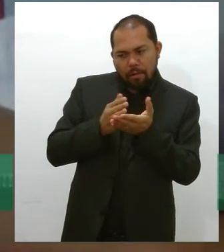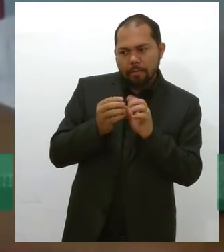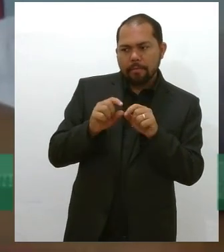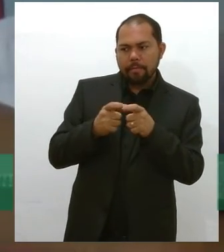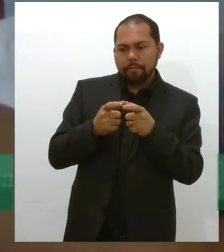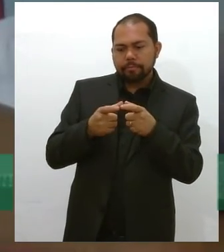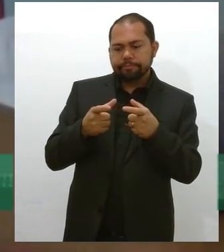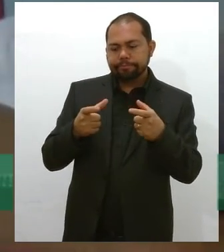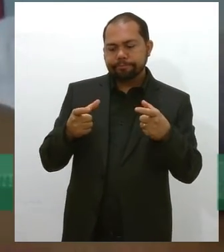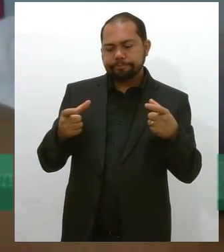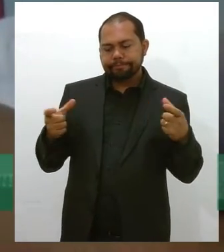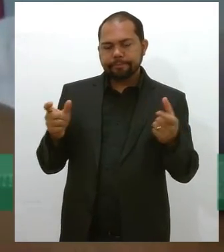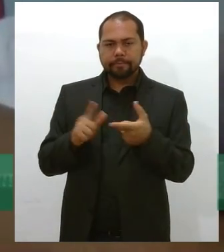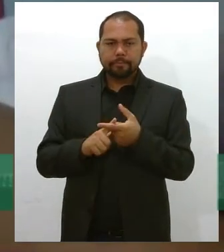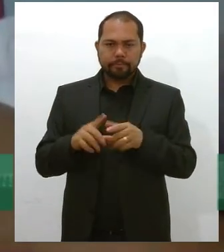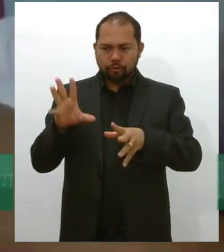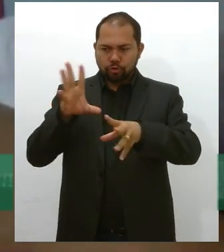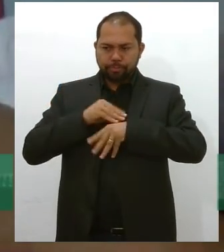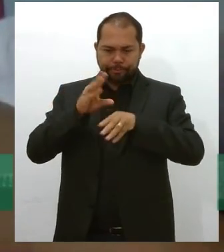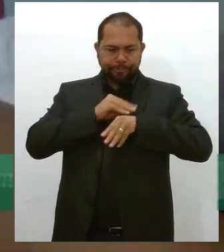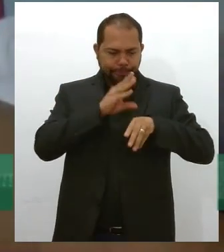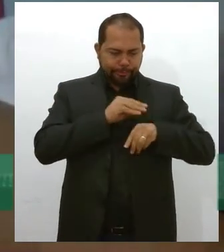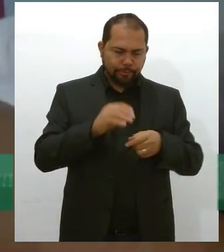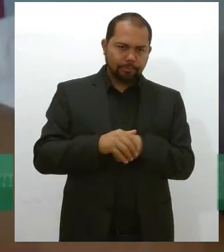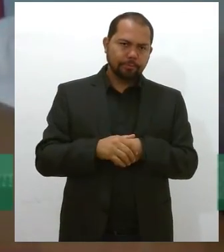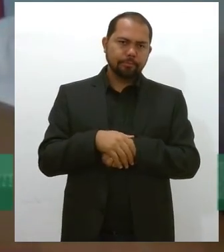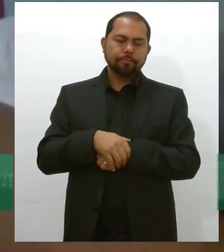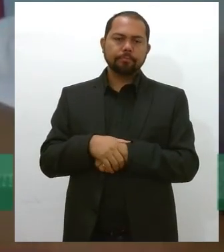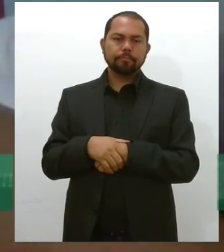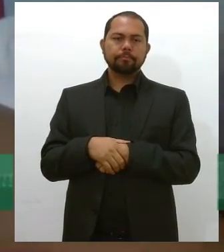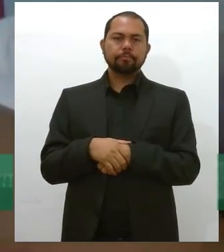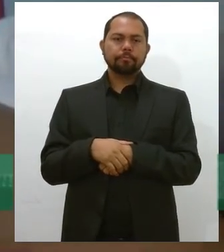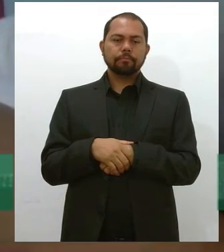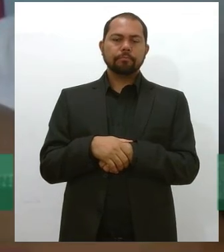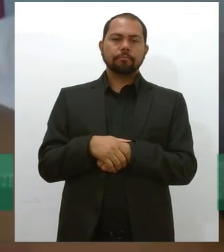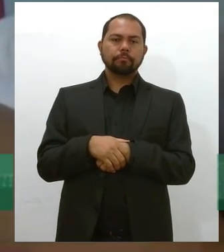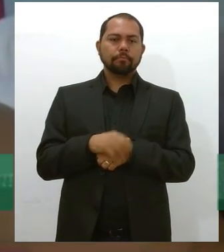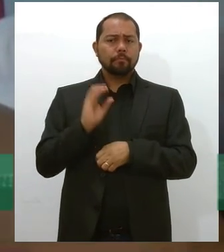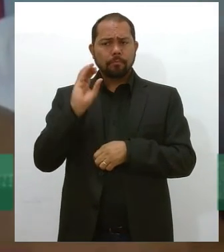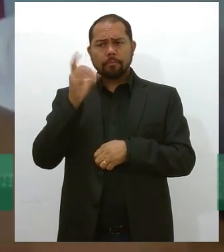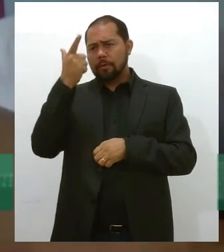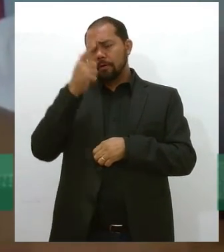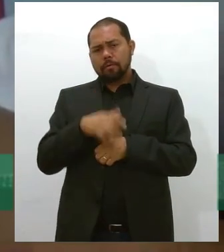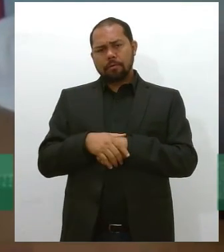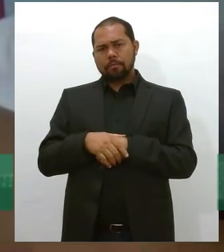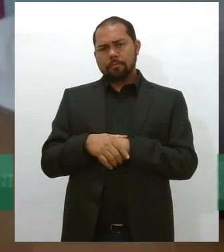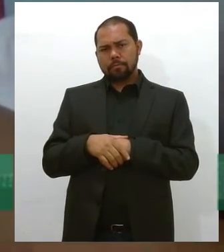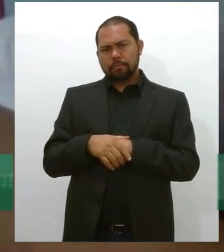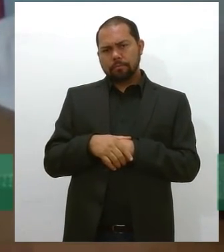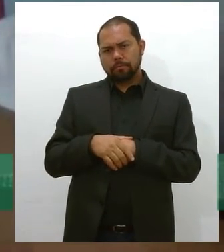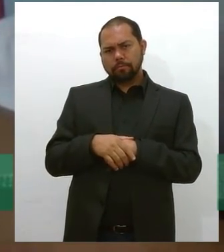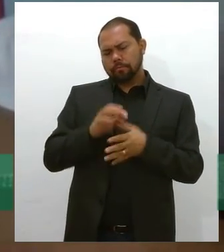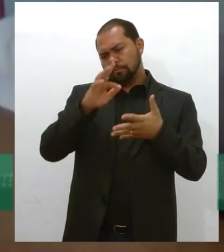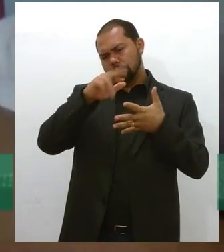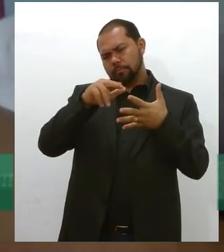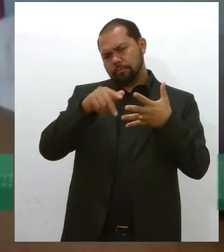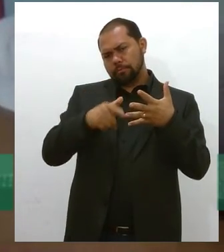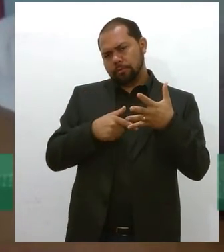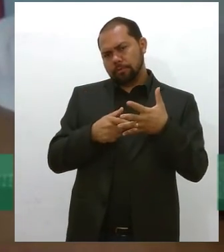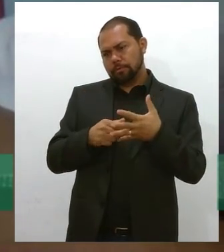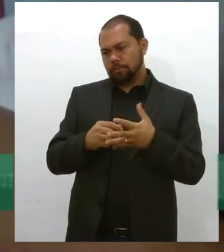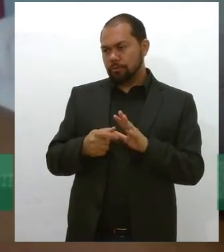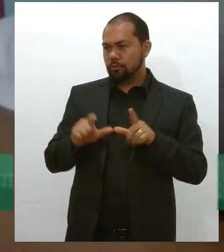adesão dos seus fiéis, né? E claro, uma série de manifestações,